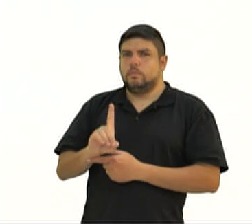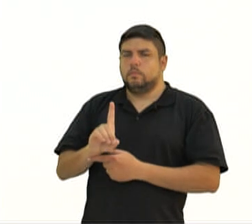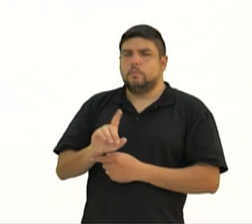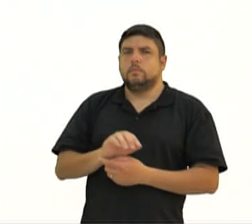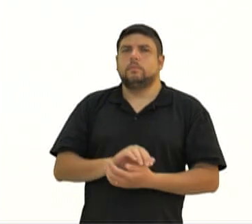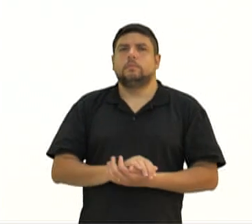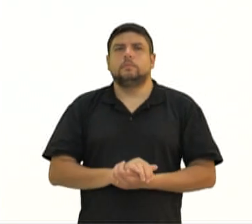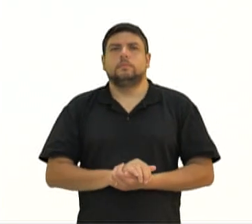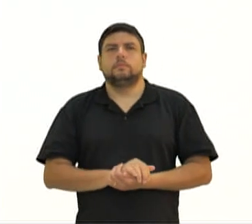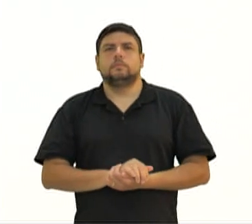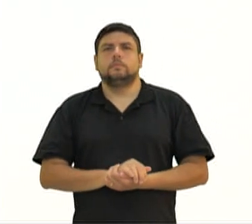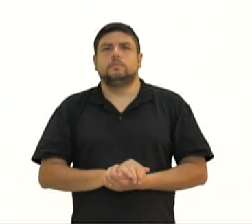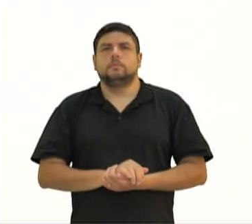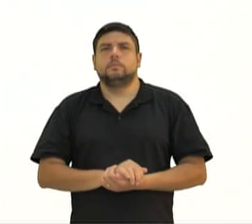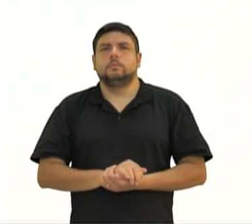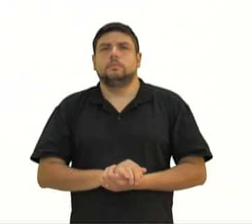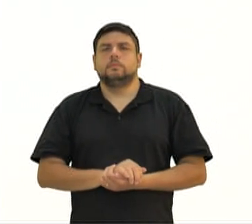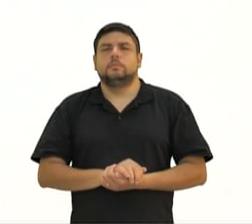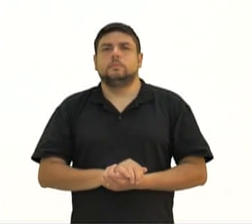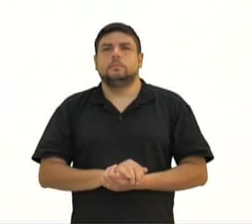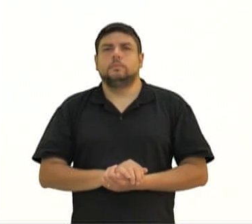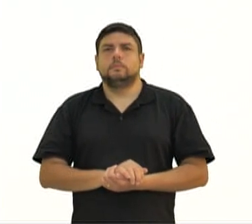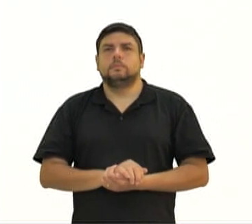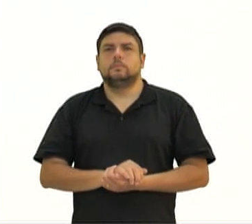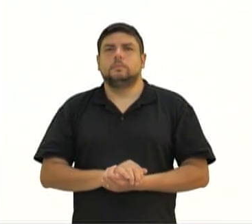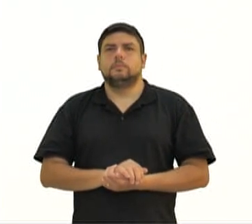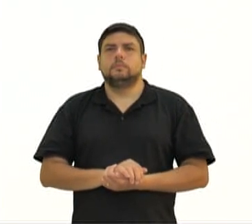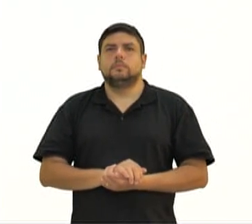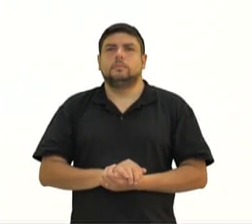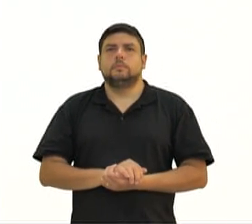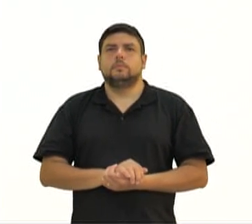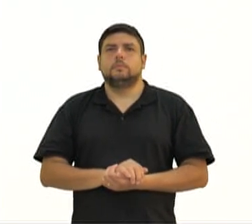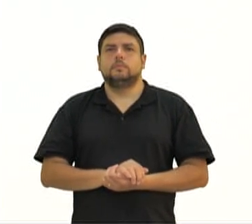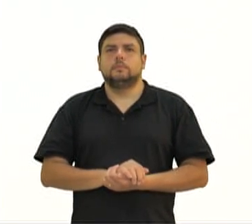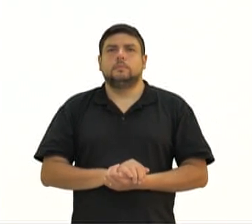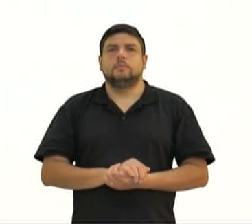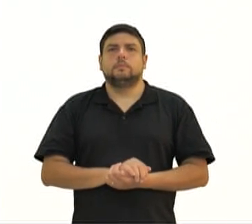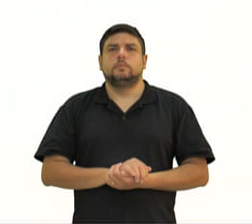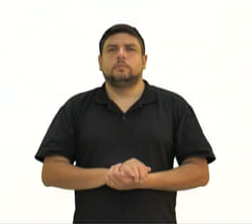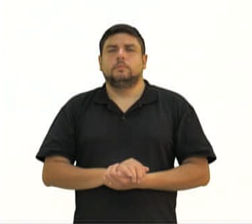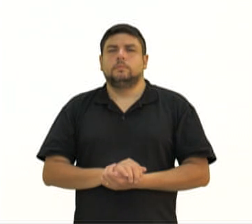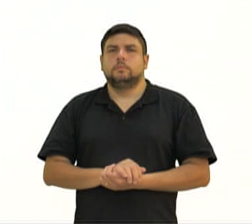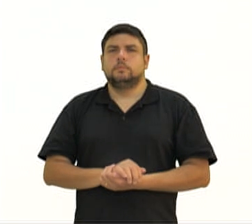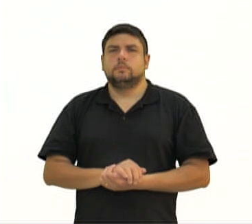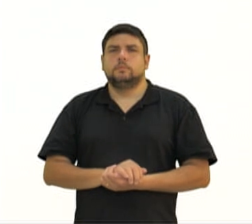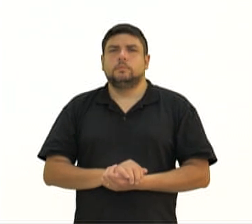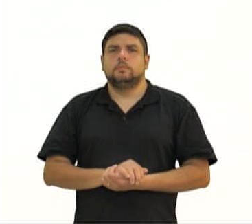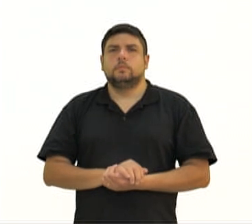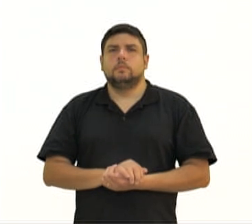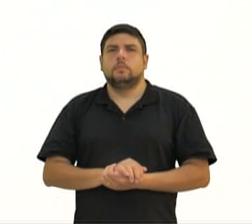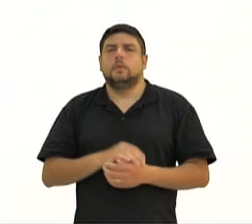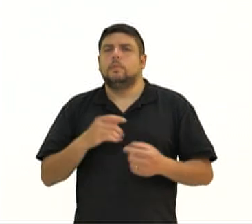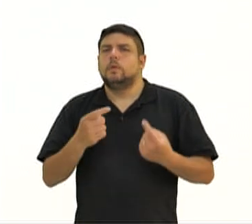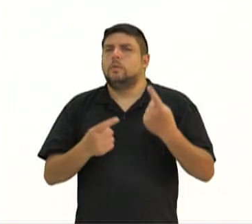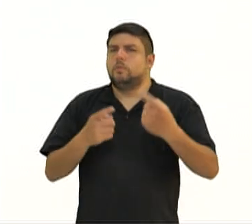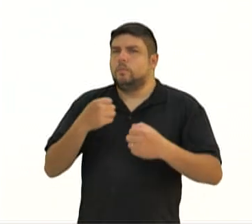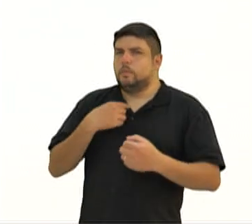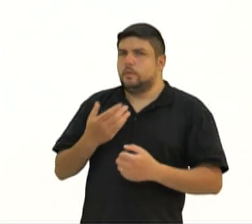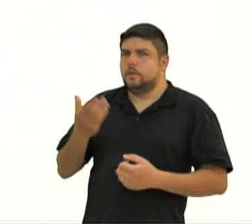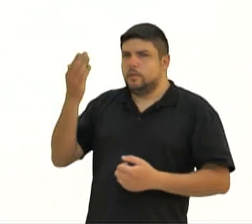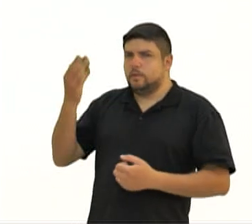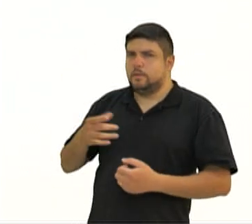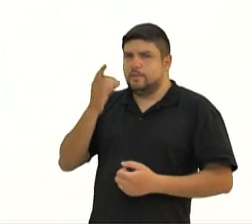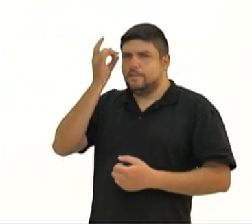ou mangueira. C. Formiga ou aruã. D. Jacarés e tartarugas. Está muito fácil